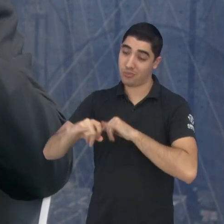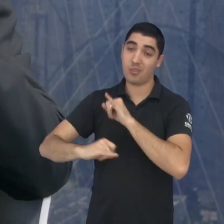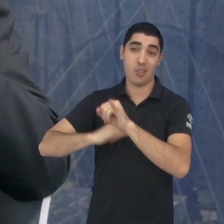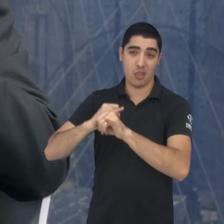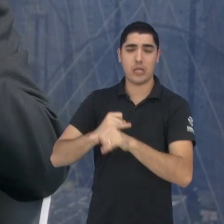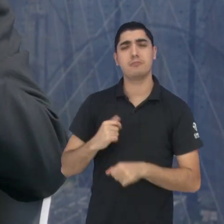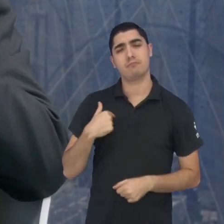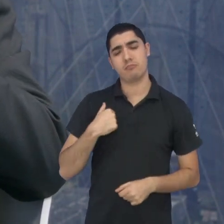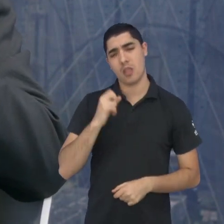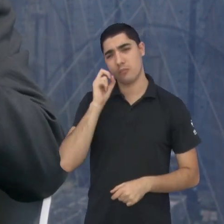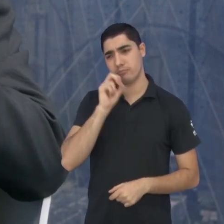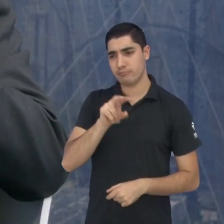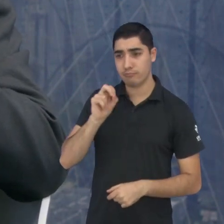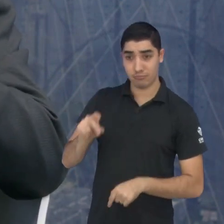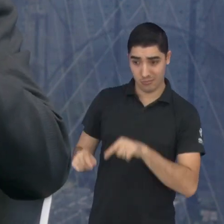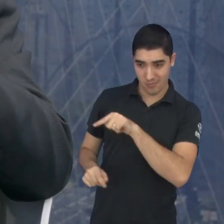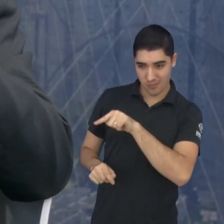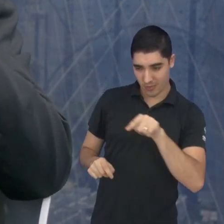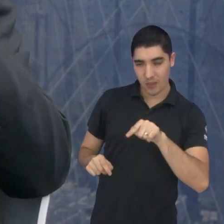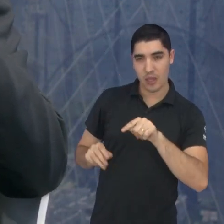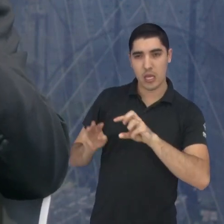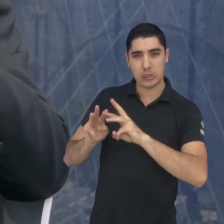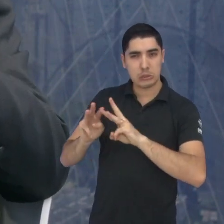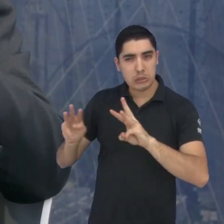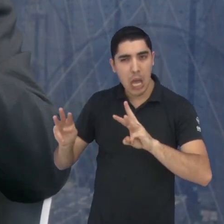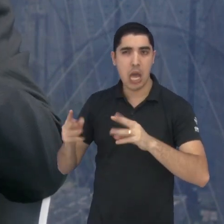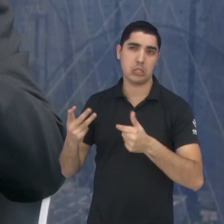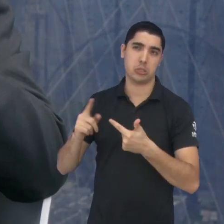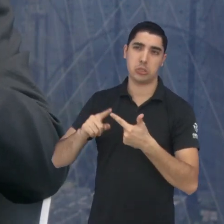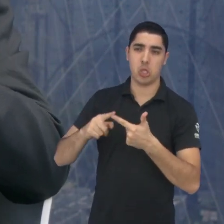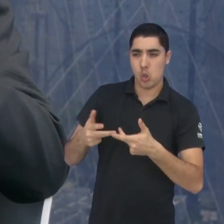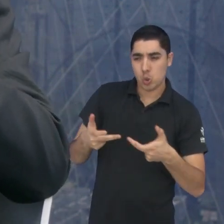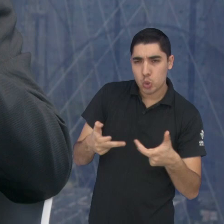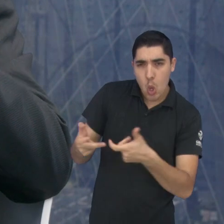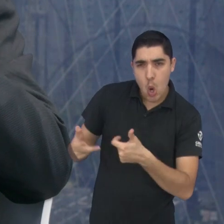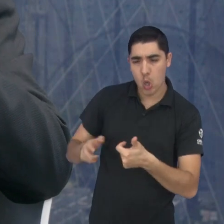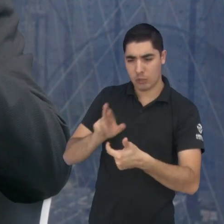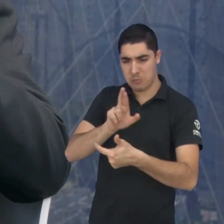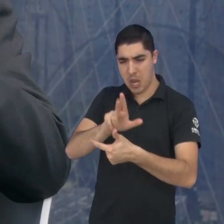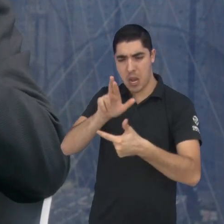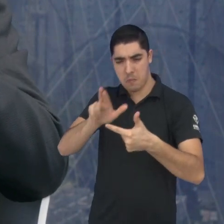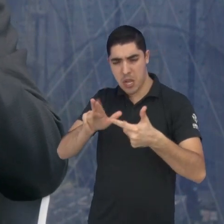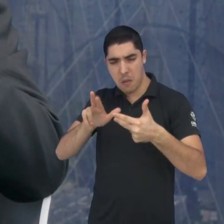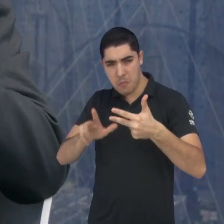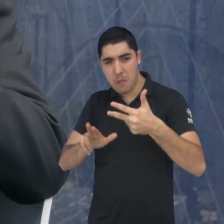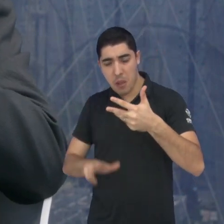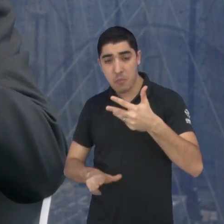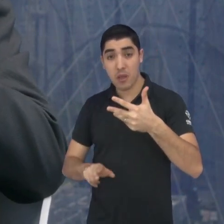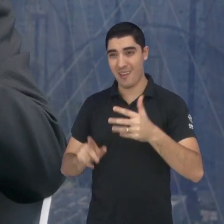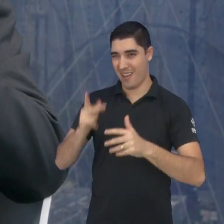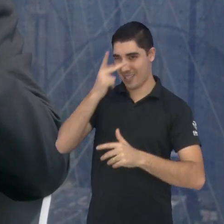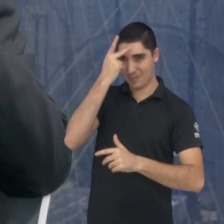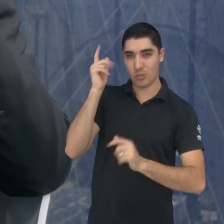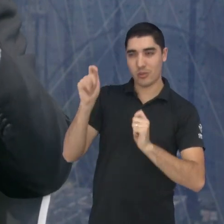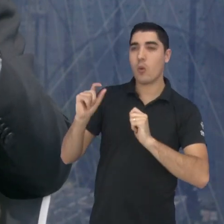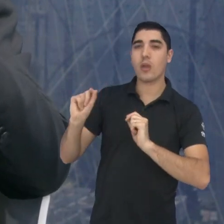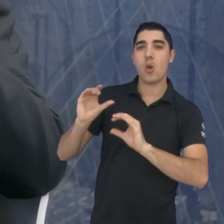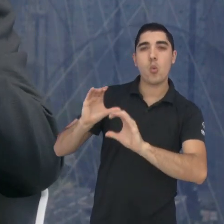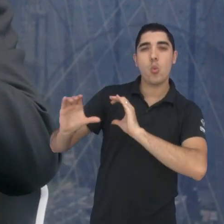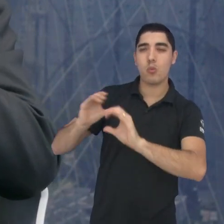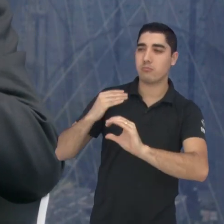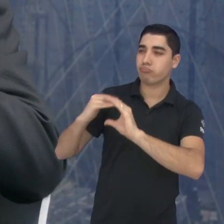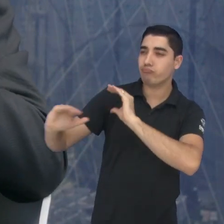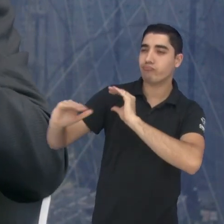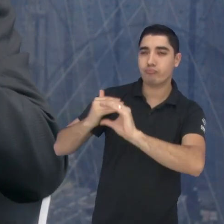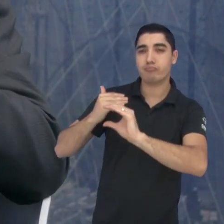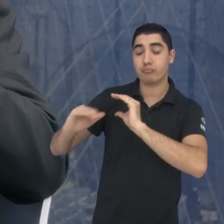essas plataformas de jogos, não só o jogo em si, onde as pessoas se comunicam entre si, mas